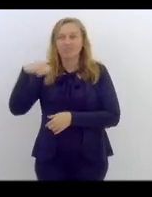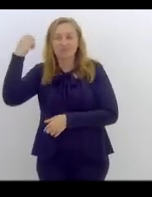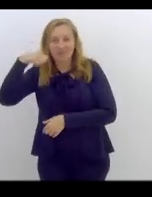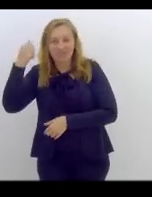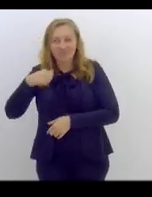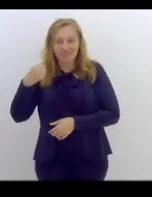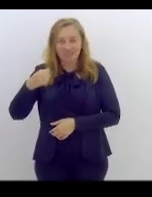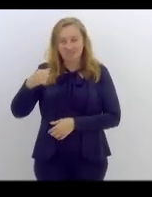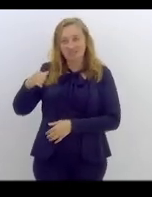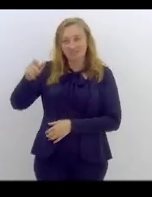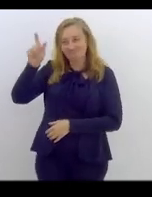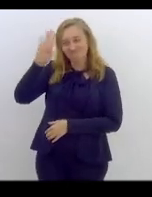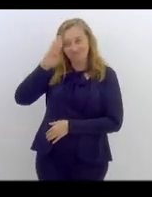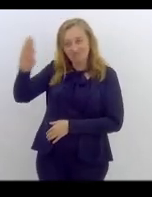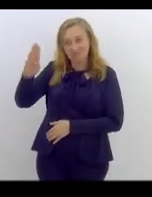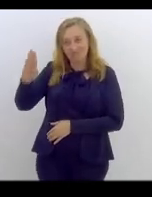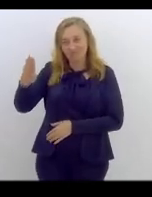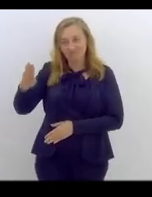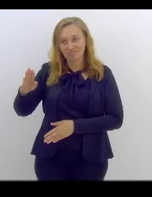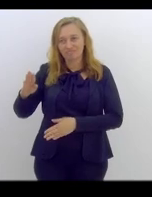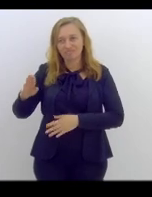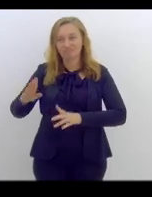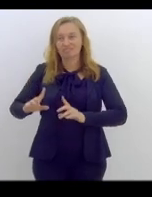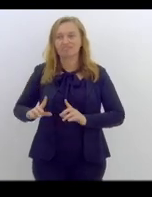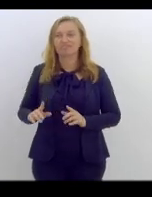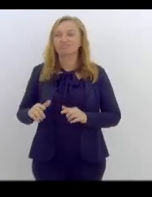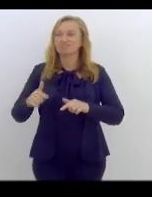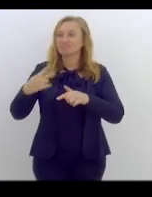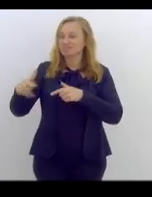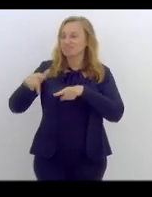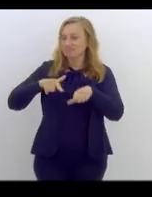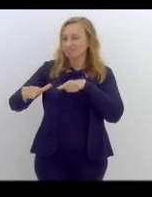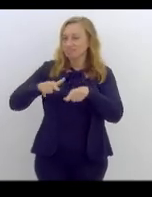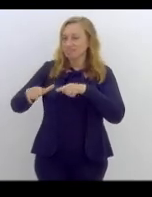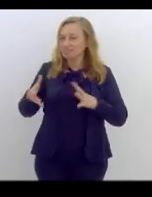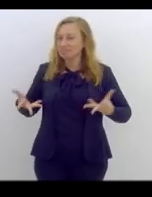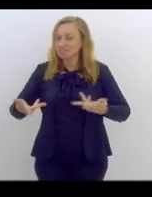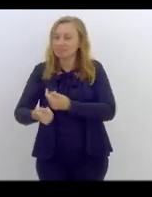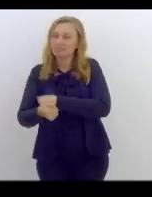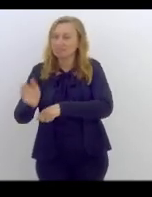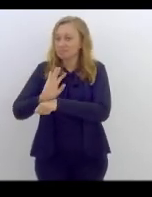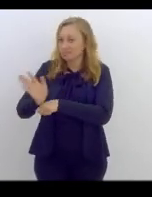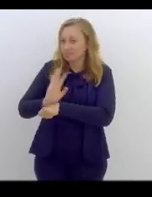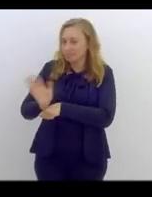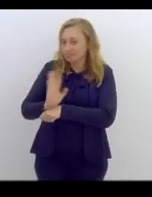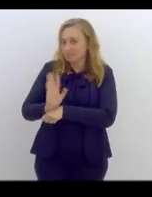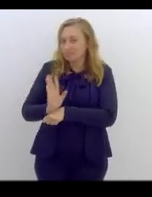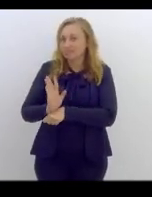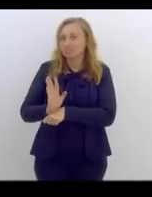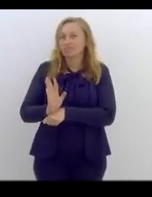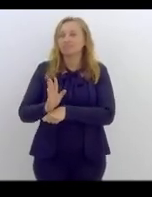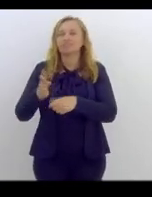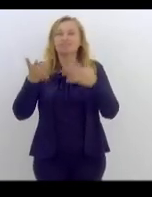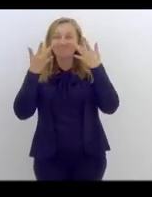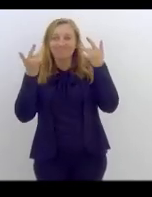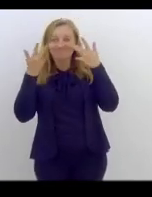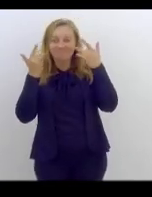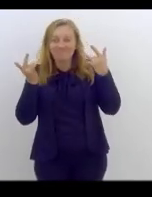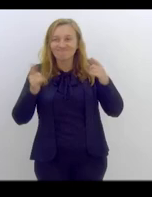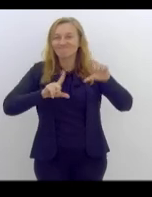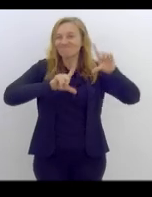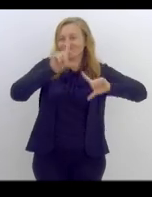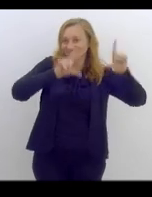linha, deixa um legado artístico incrível no cinema, no teatro, na TV, figura